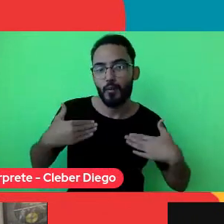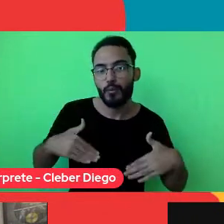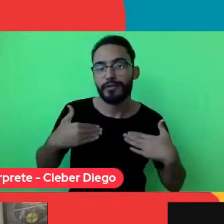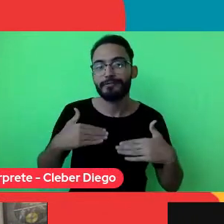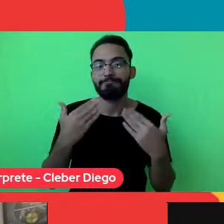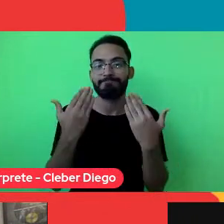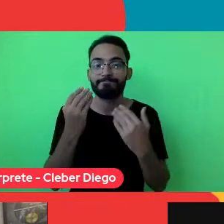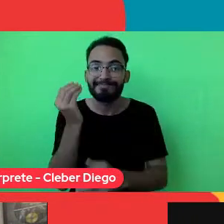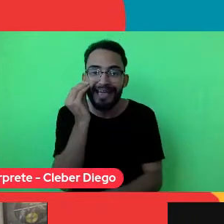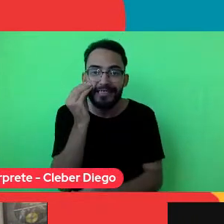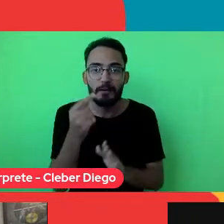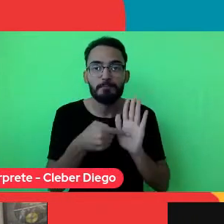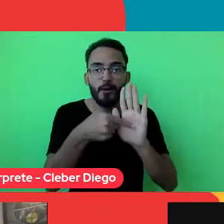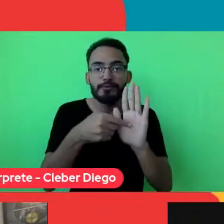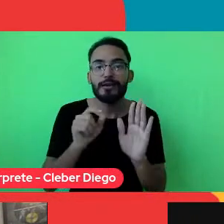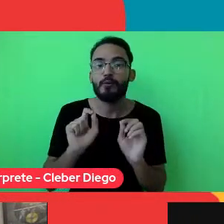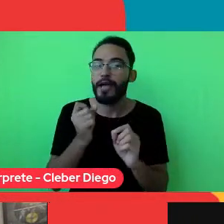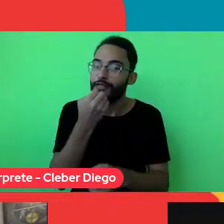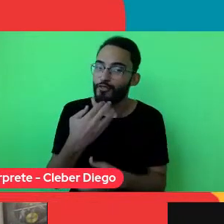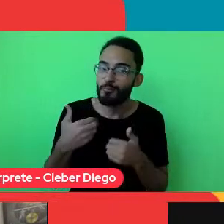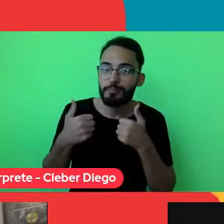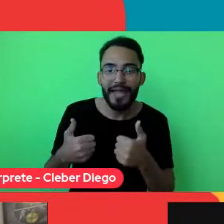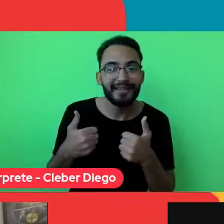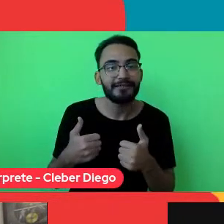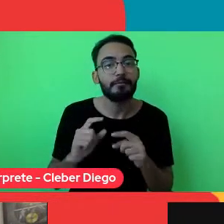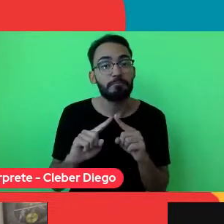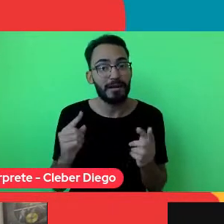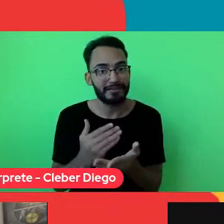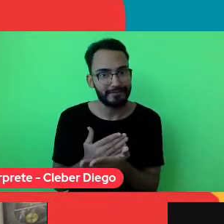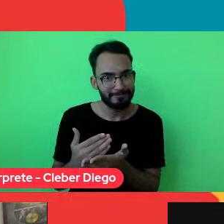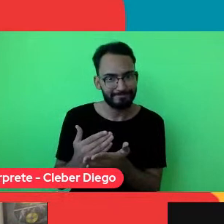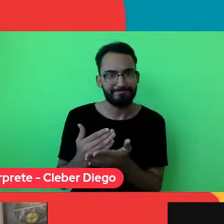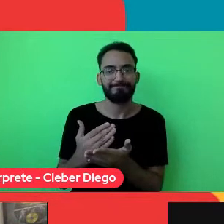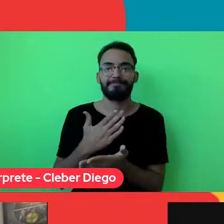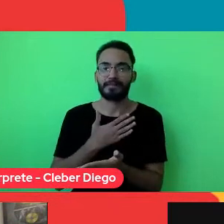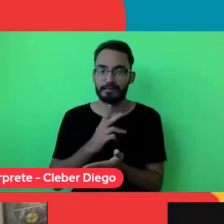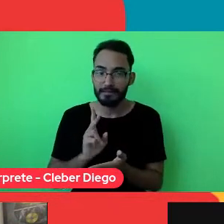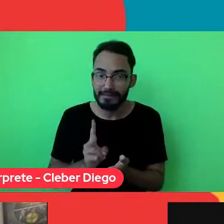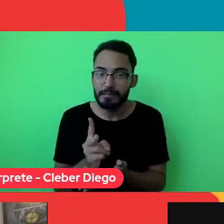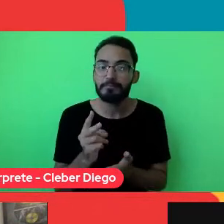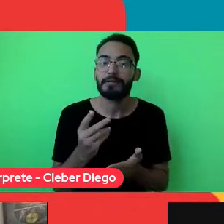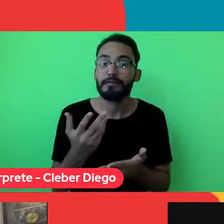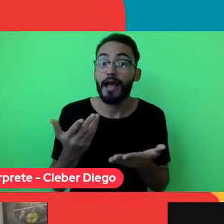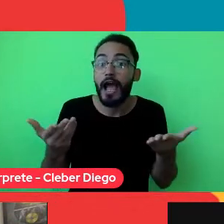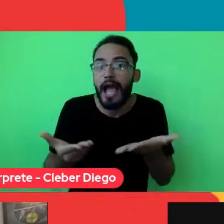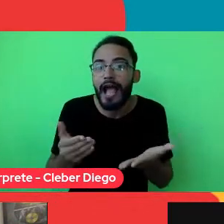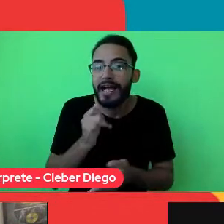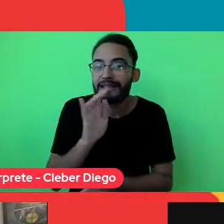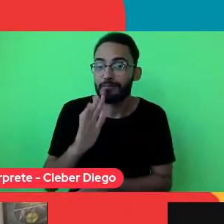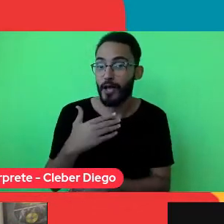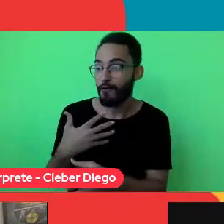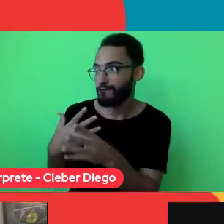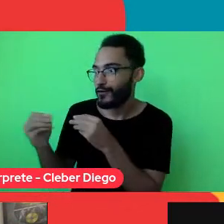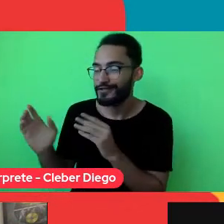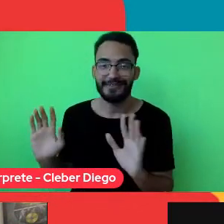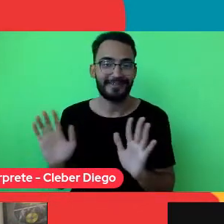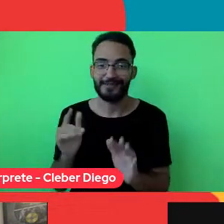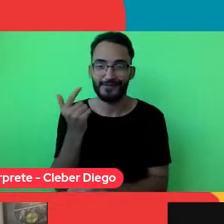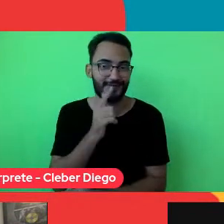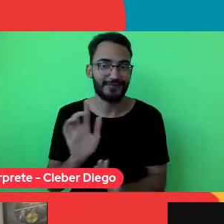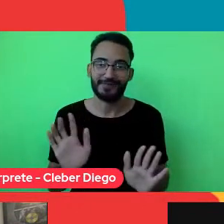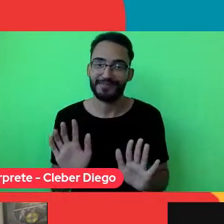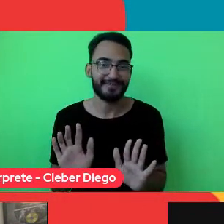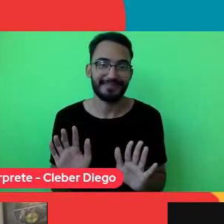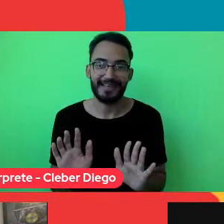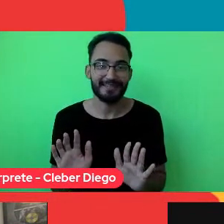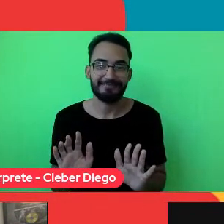transparecer que tá tudo bem. Mas tem um momento que eu acabo verbalizando isso. Tipo, agora, eu não consigo fugir disso. Vai